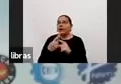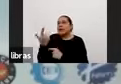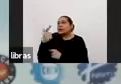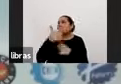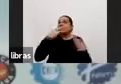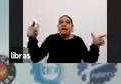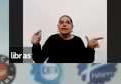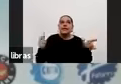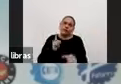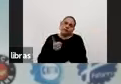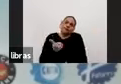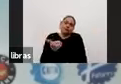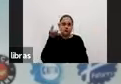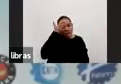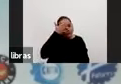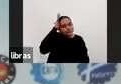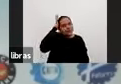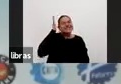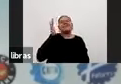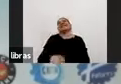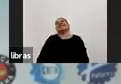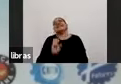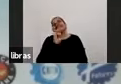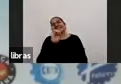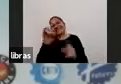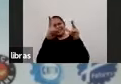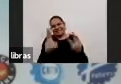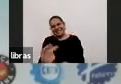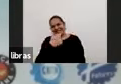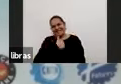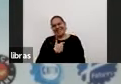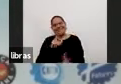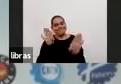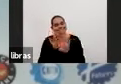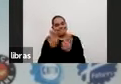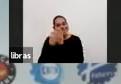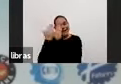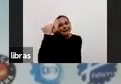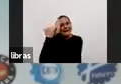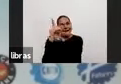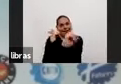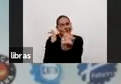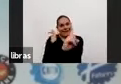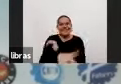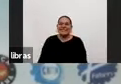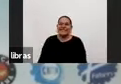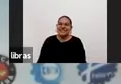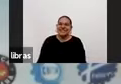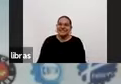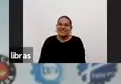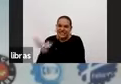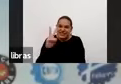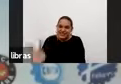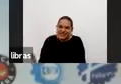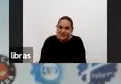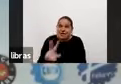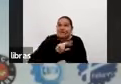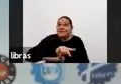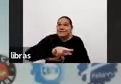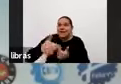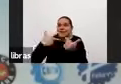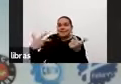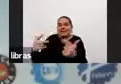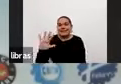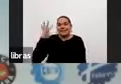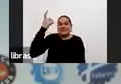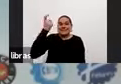não. Se é comigo também, eu não tiro. Você viu, né, que caiu... Ó, caiu várias coisas aqui na sexta-feira. Caiu